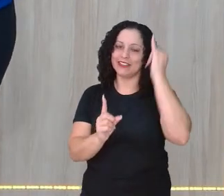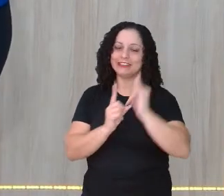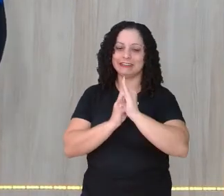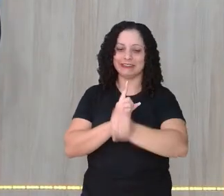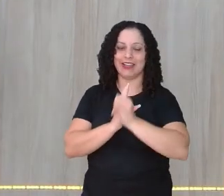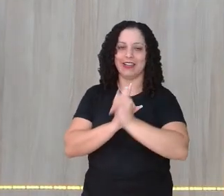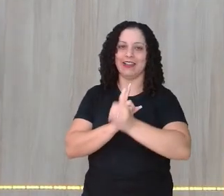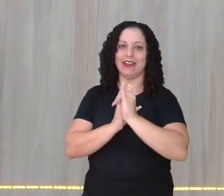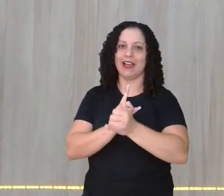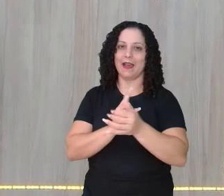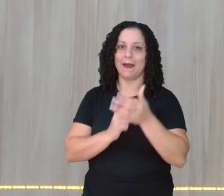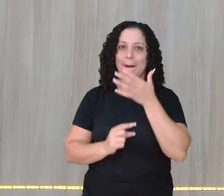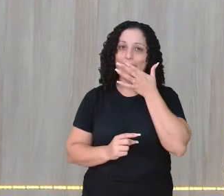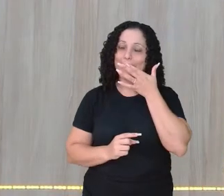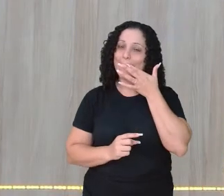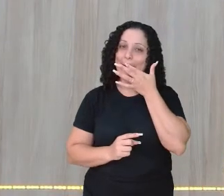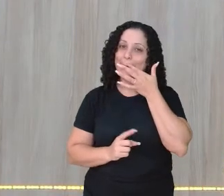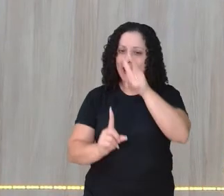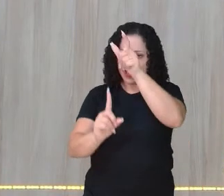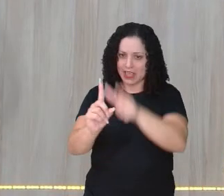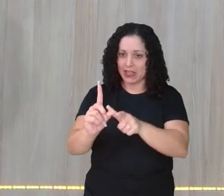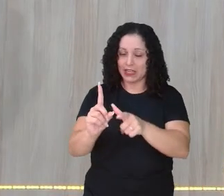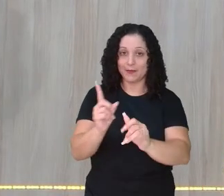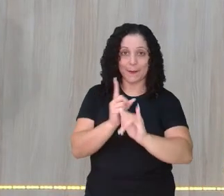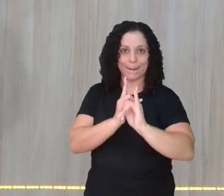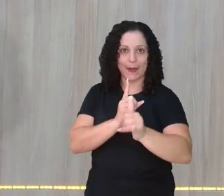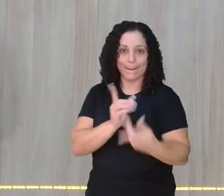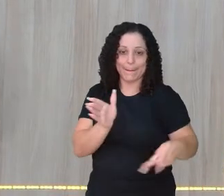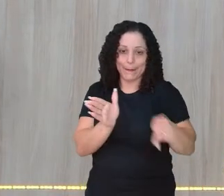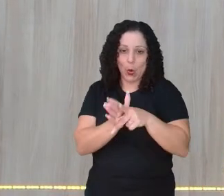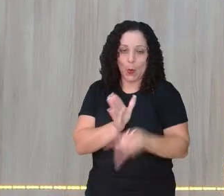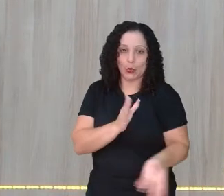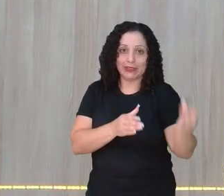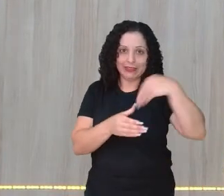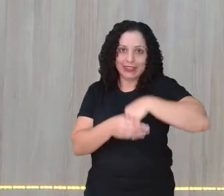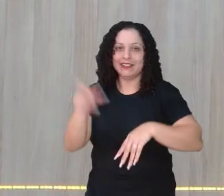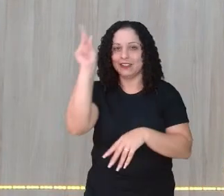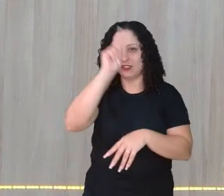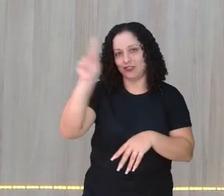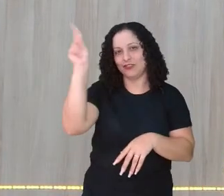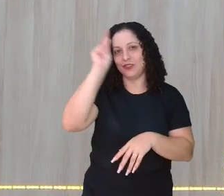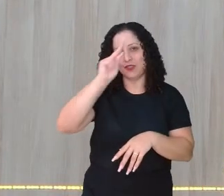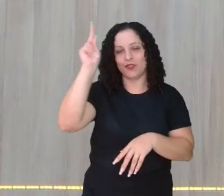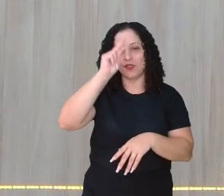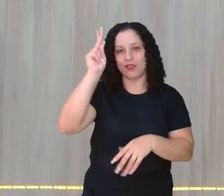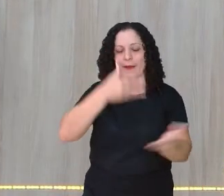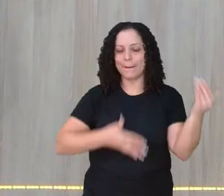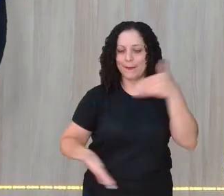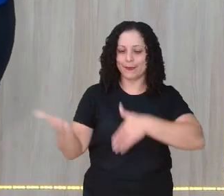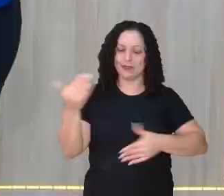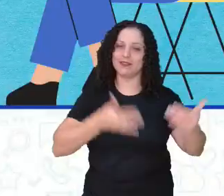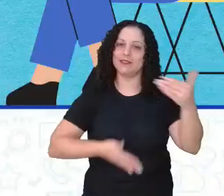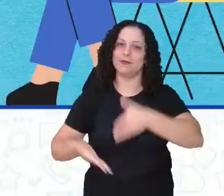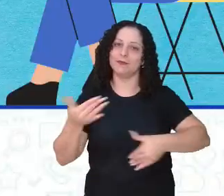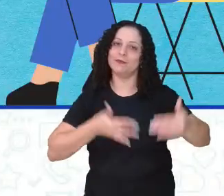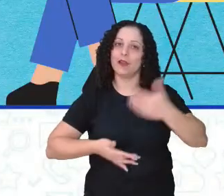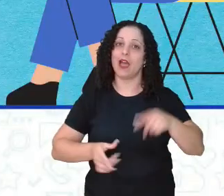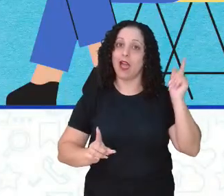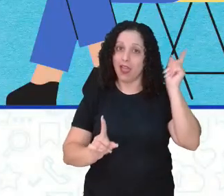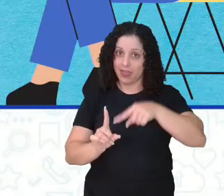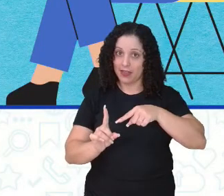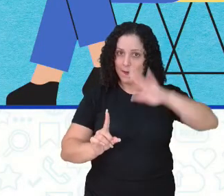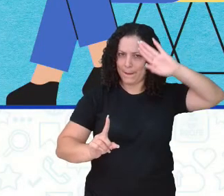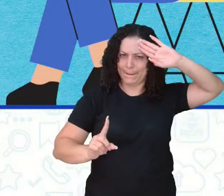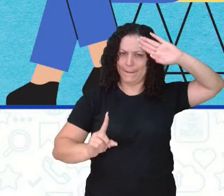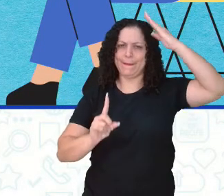pode ser o narrador personagem, que ele participa da história como um personagem da trama. Ele pode ser o personagem